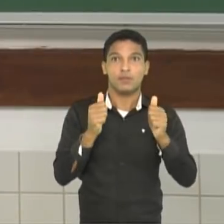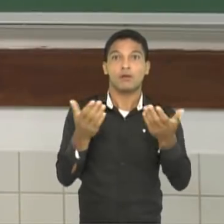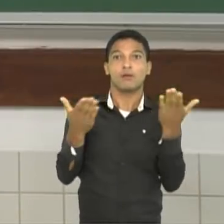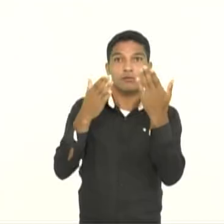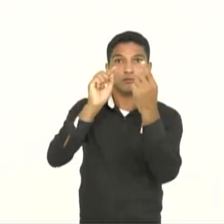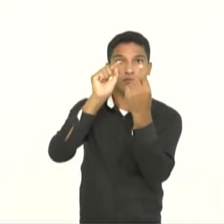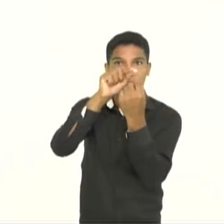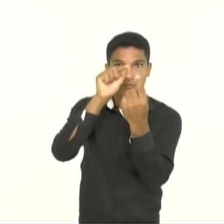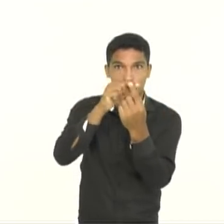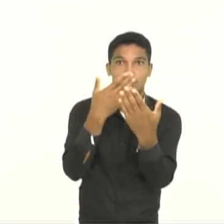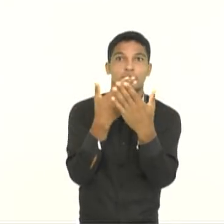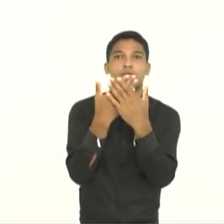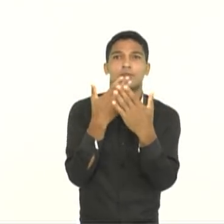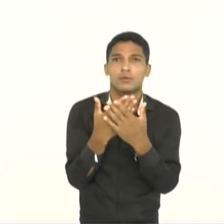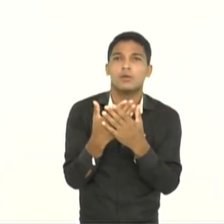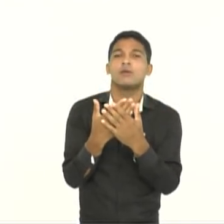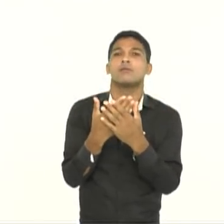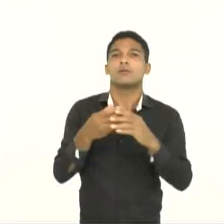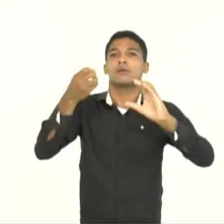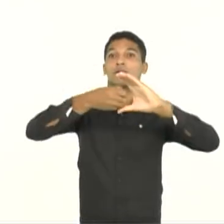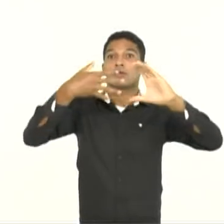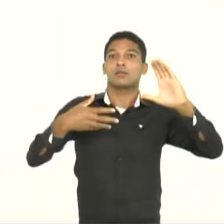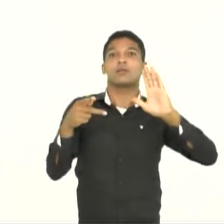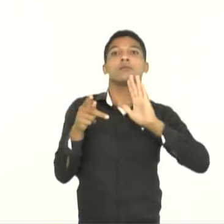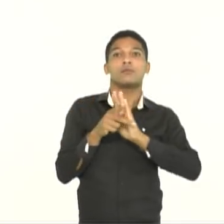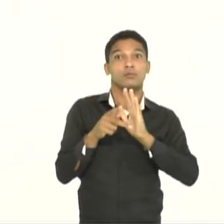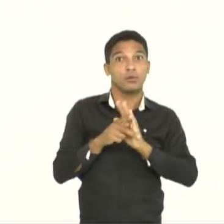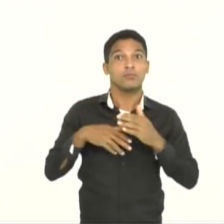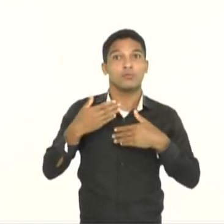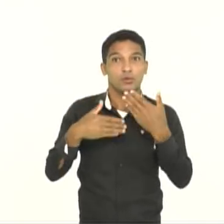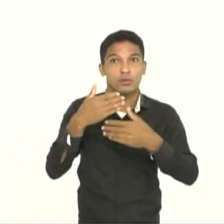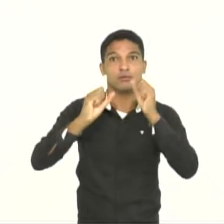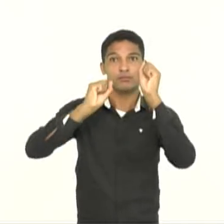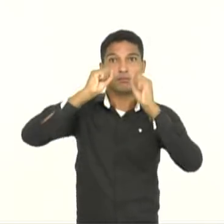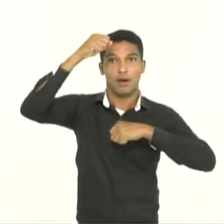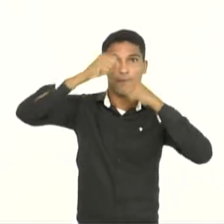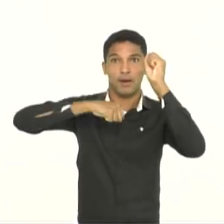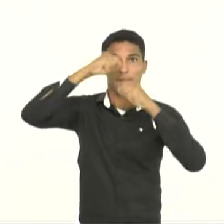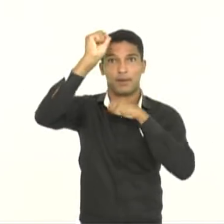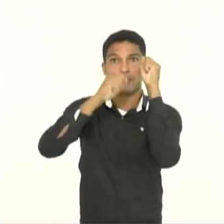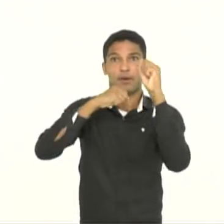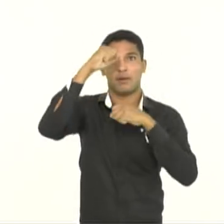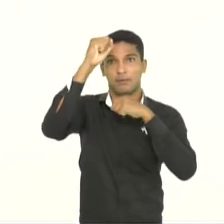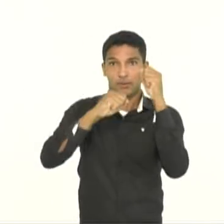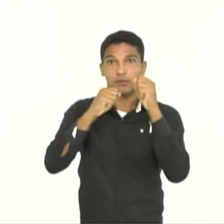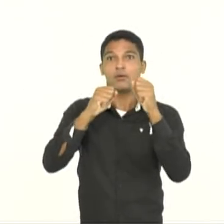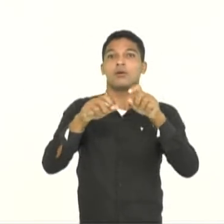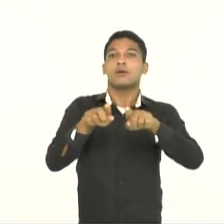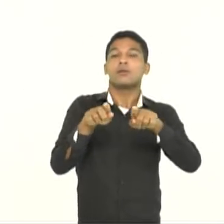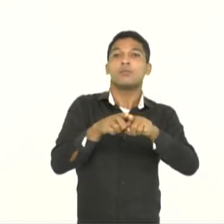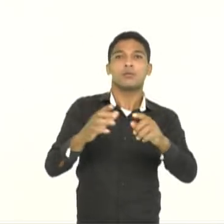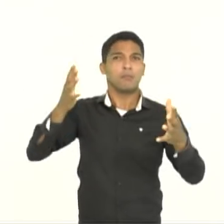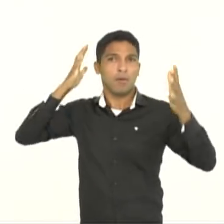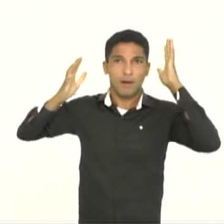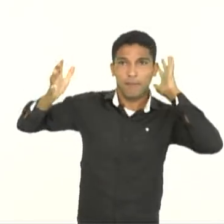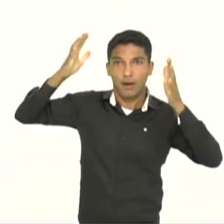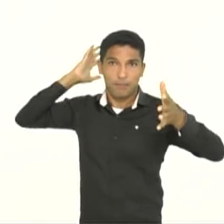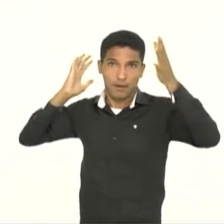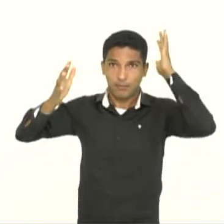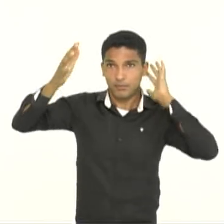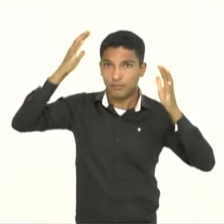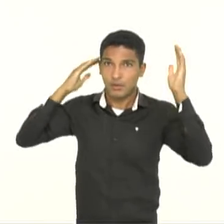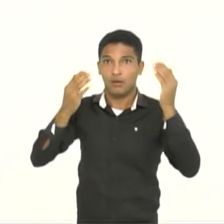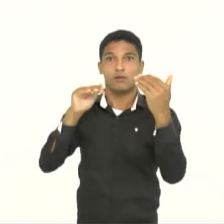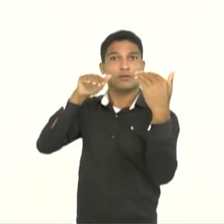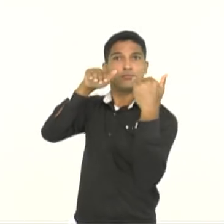de hoje lá. Identificar as principais características dos processos de industrialização, redes de transporte e comunicação da região sul